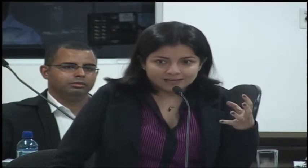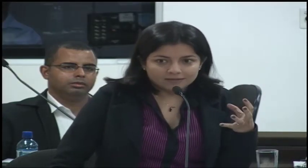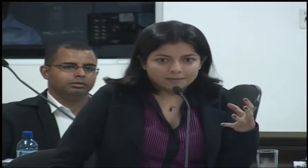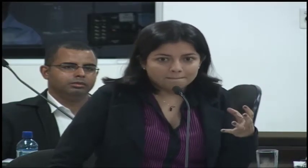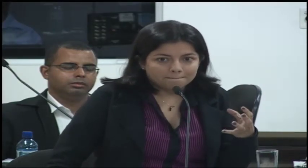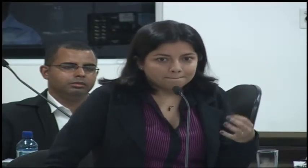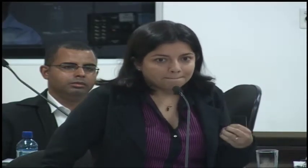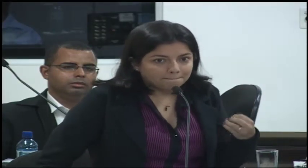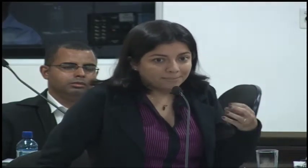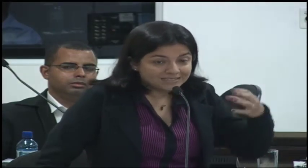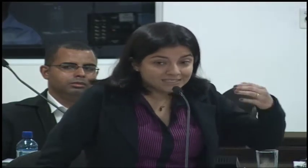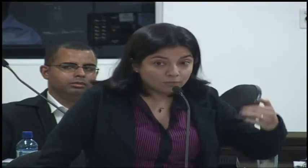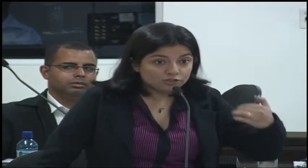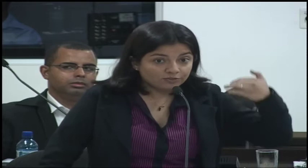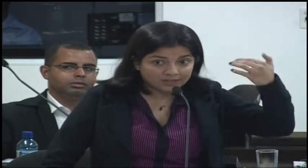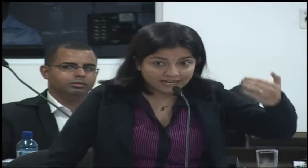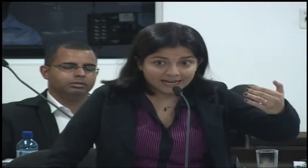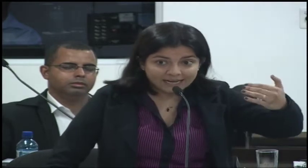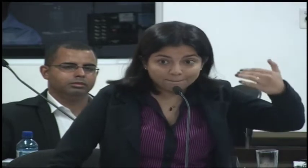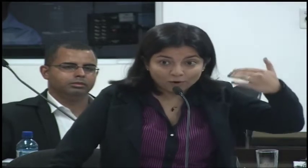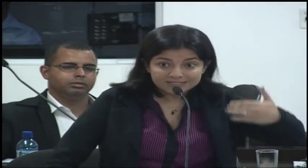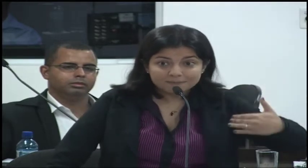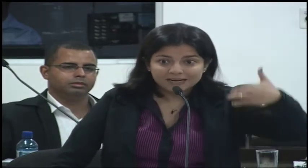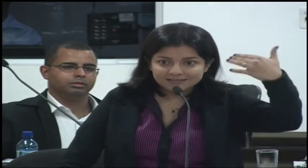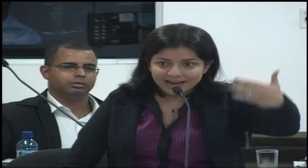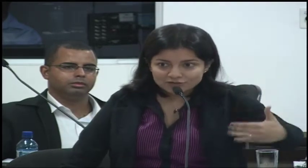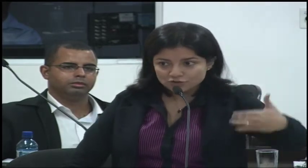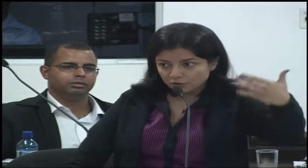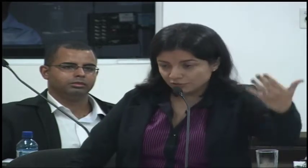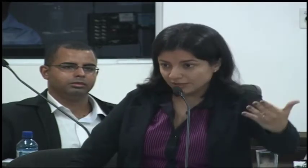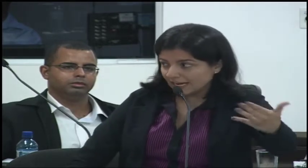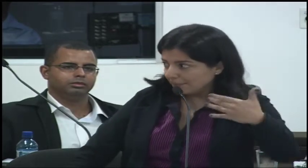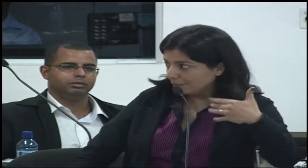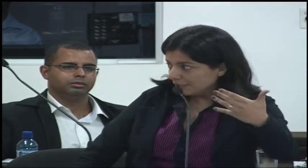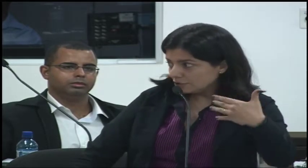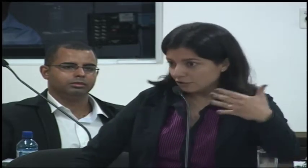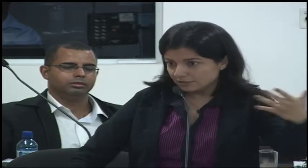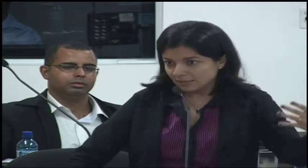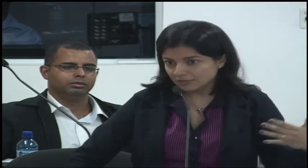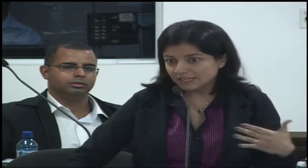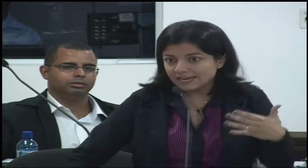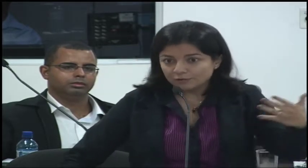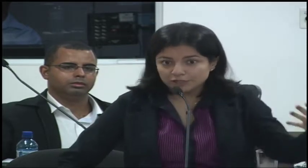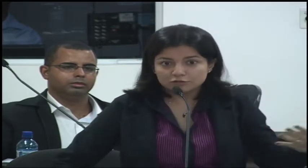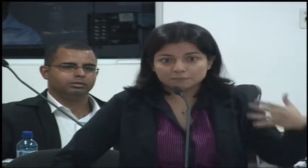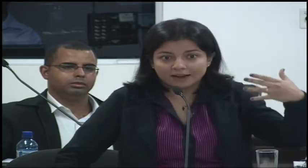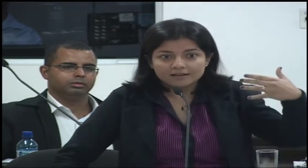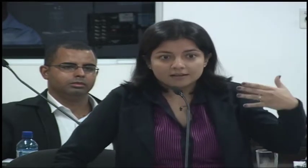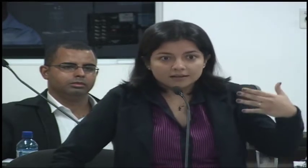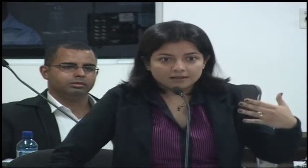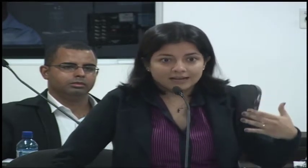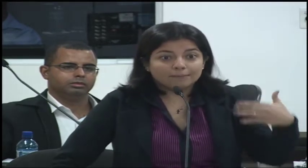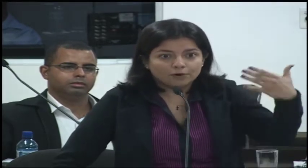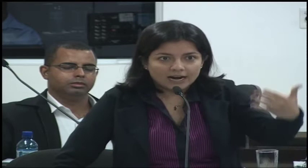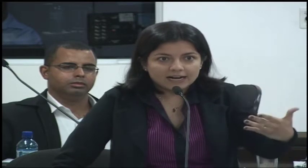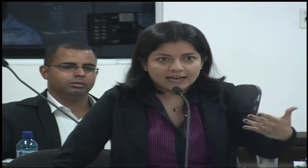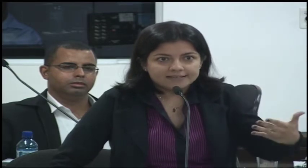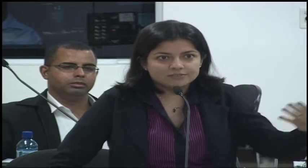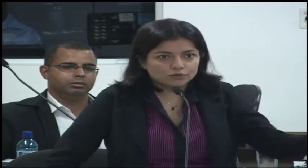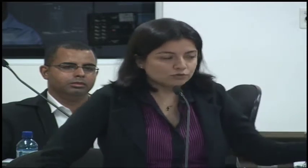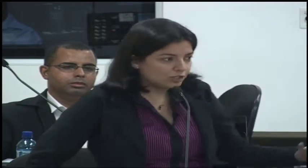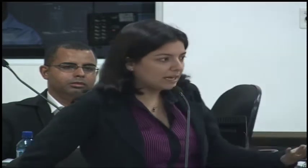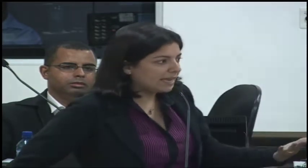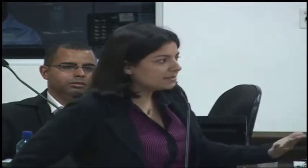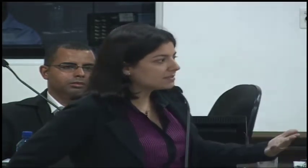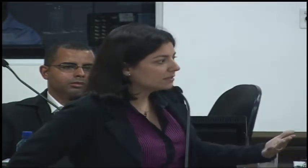lei para se modificar ea possibilidade de modificar é por isso que nós estamos aqui reunidos para elaborar leis